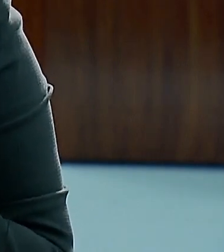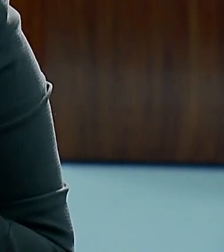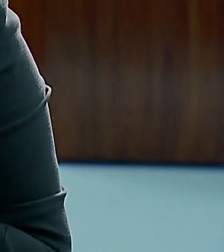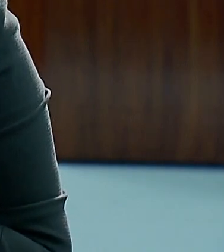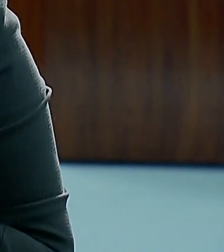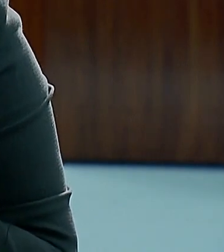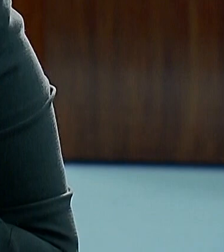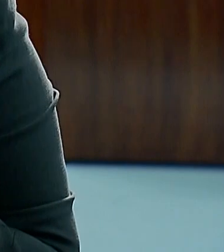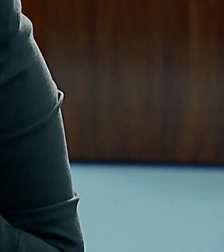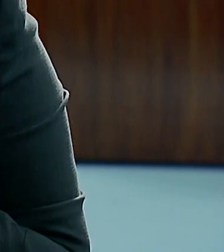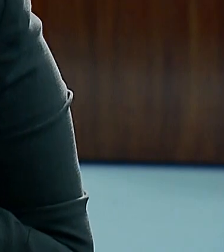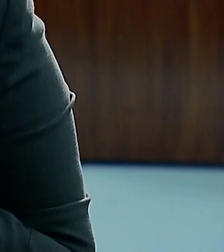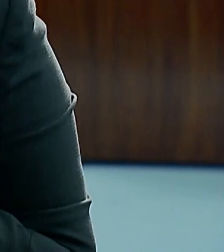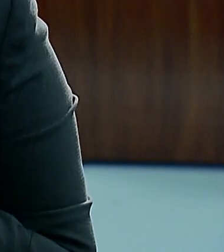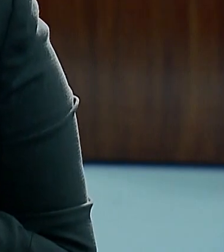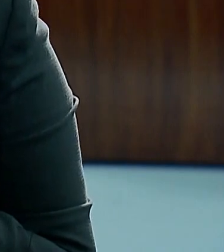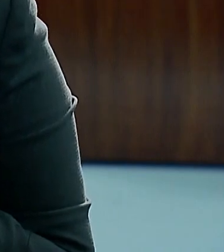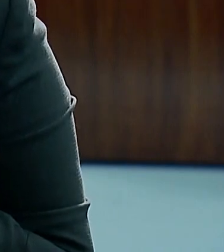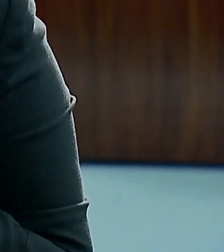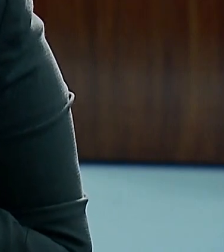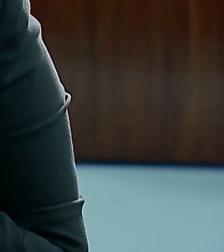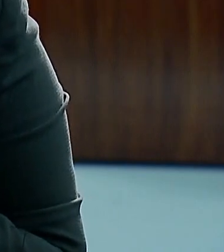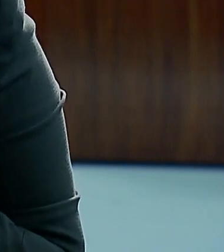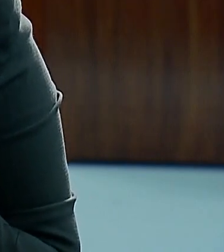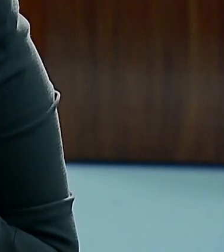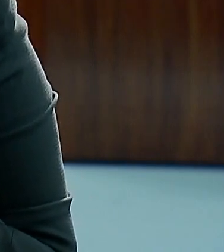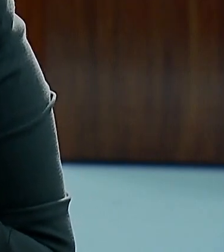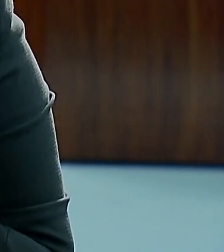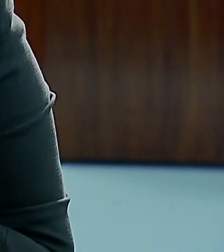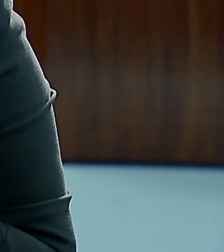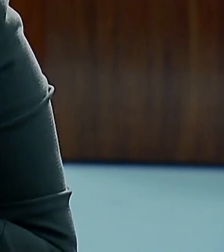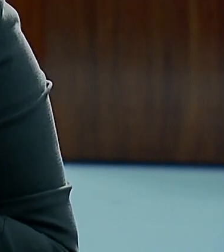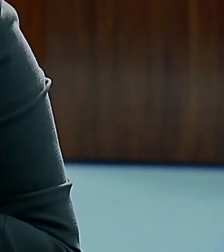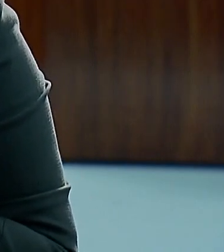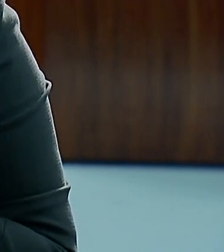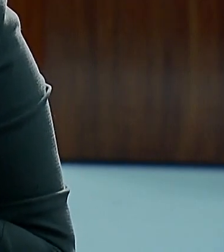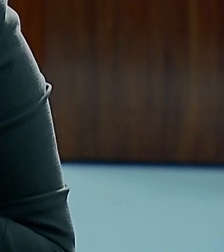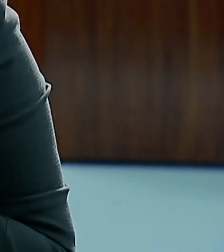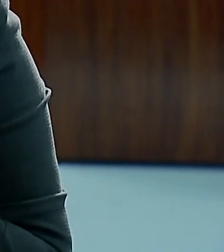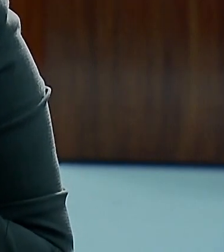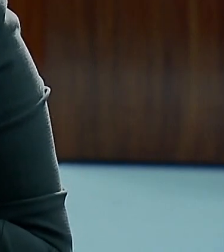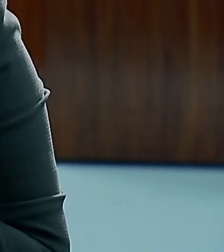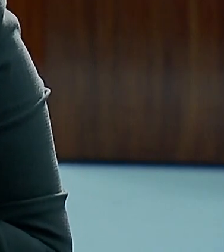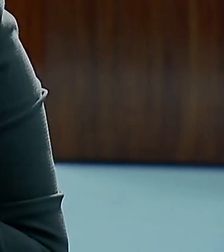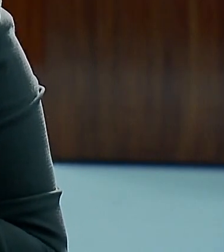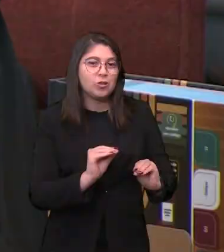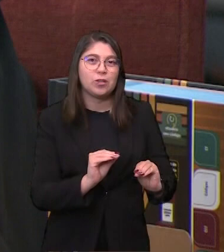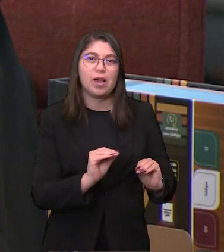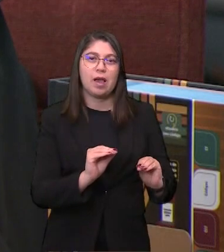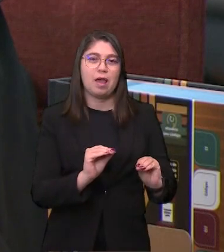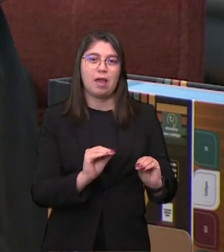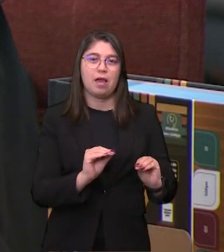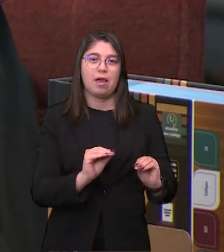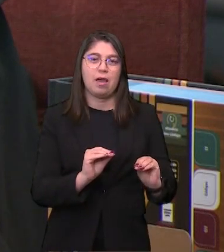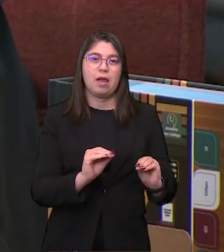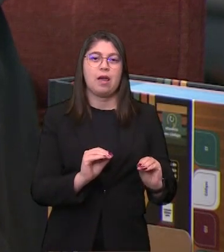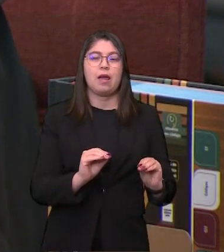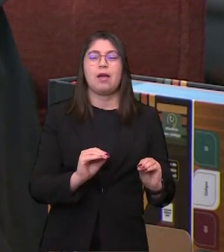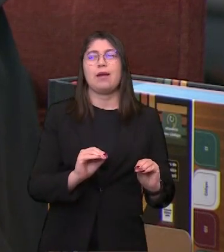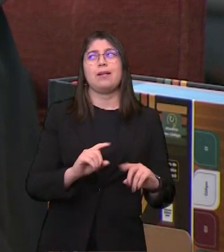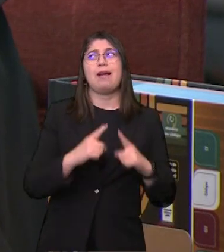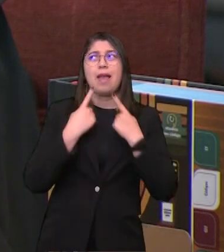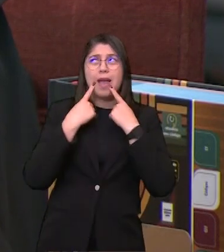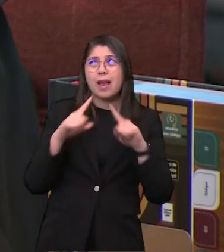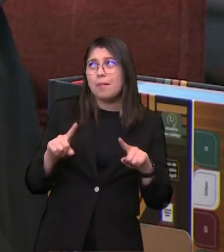havia transitado em julgado a relatora foi acompanhada pelos ministros Flávio Dino e Luiz fux a reclamação nem